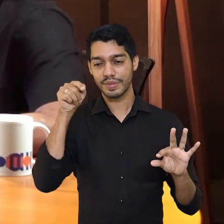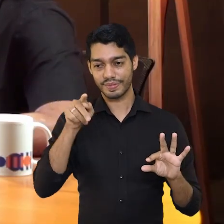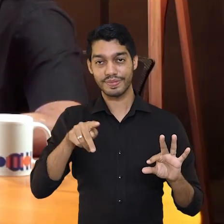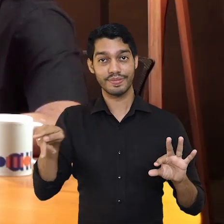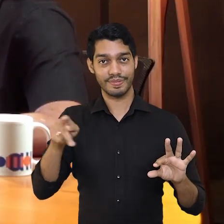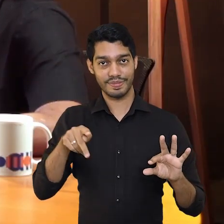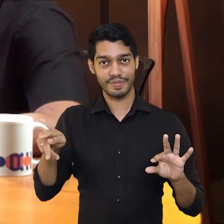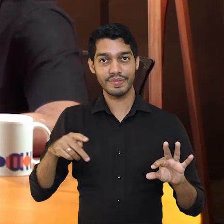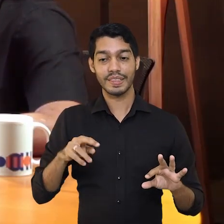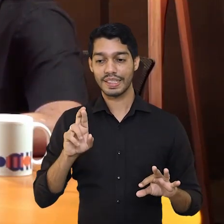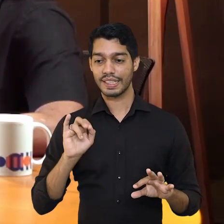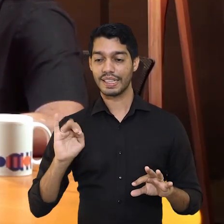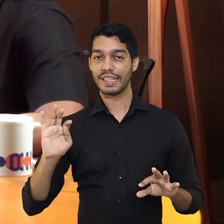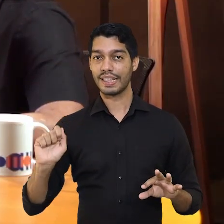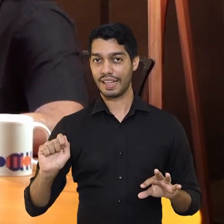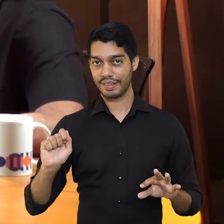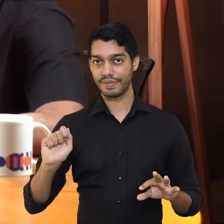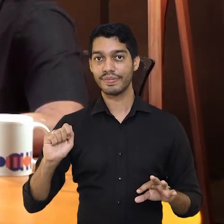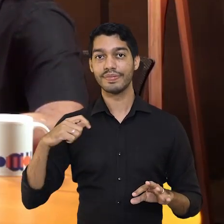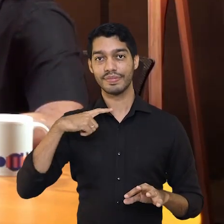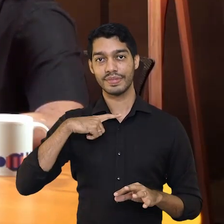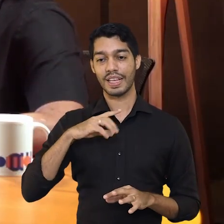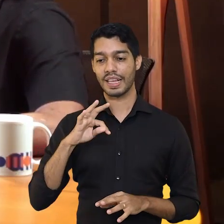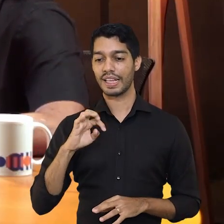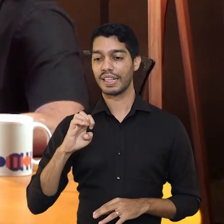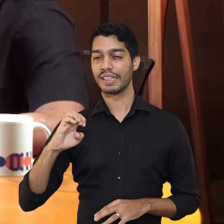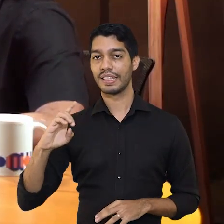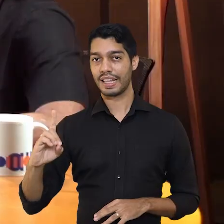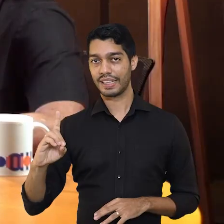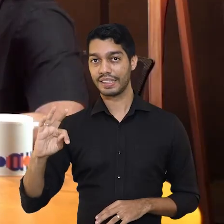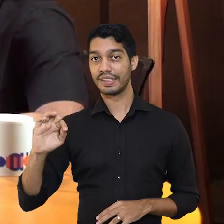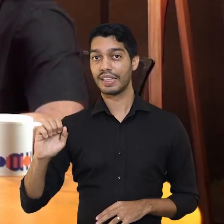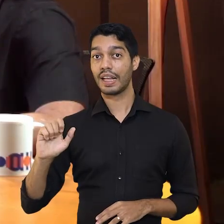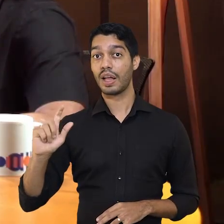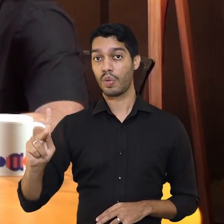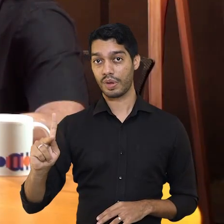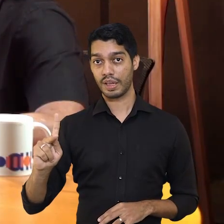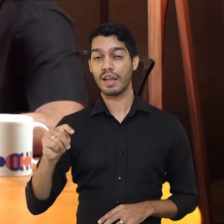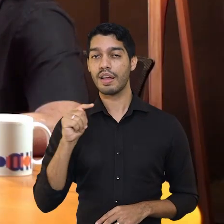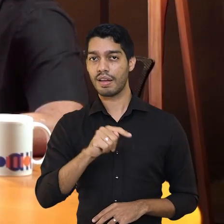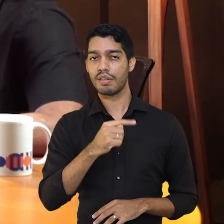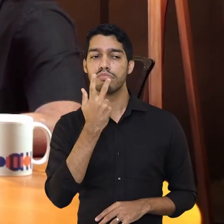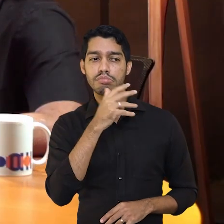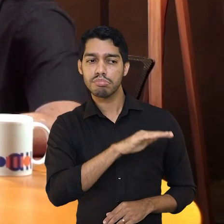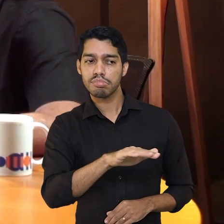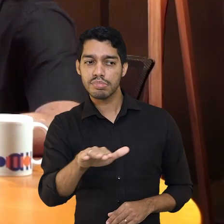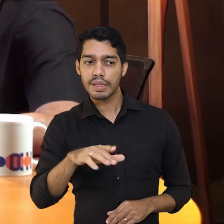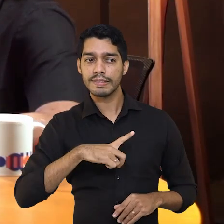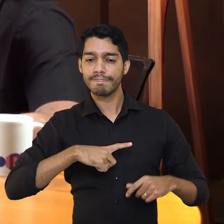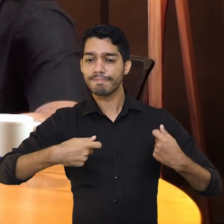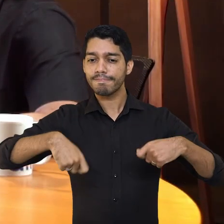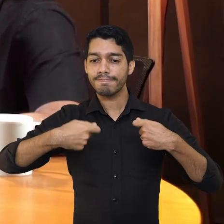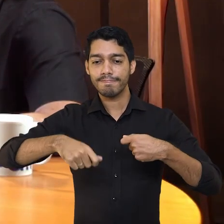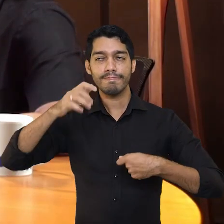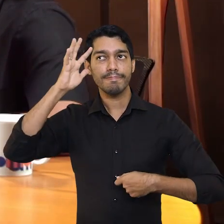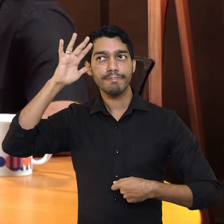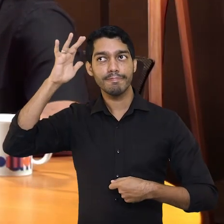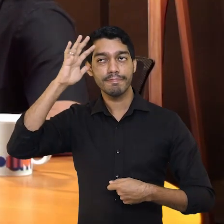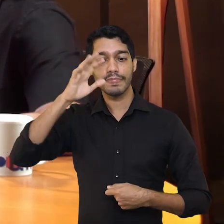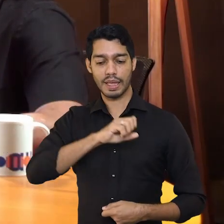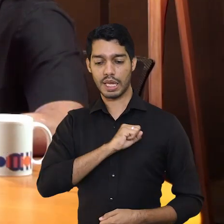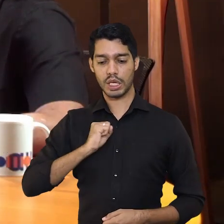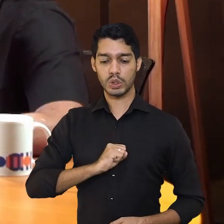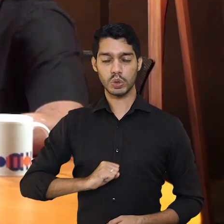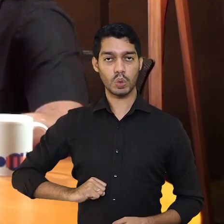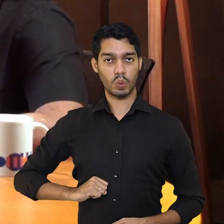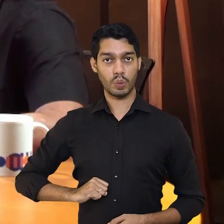pelo filtro da atenção, do sono e também do afeto. Então, as crianças não aprendem. Tem uma frase famosa da Rita Pierson, que é uma professora,